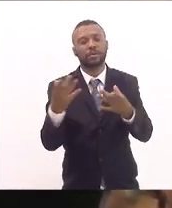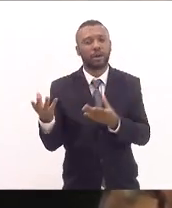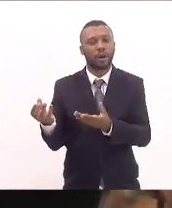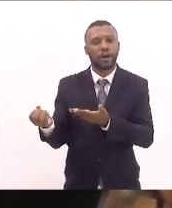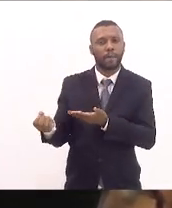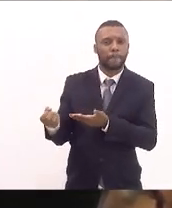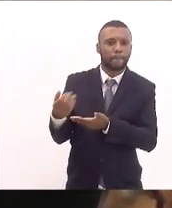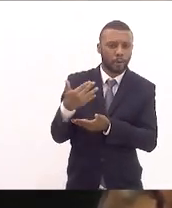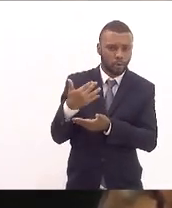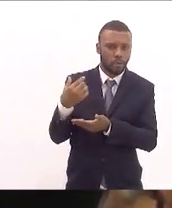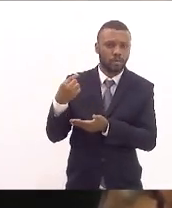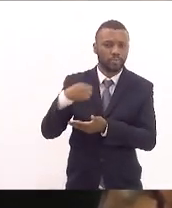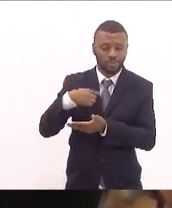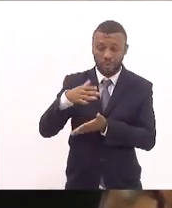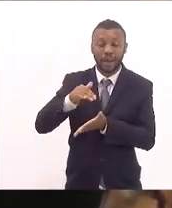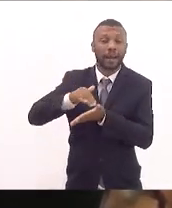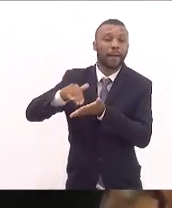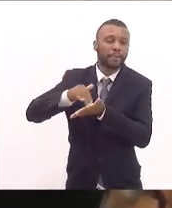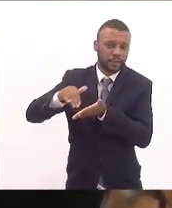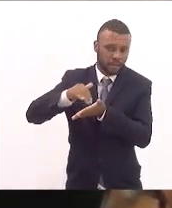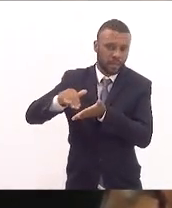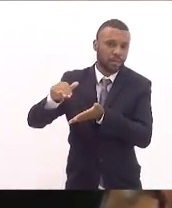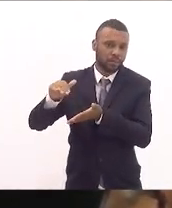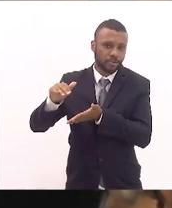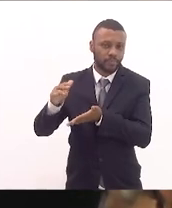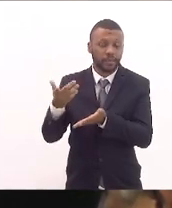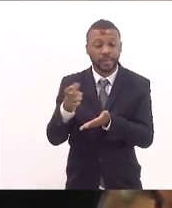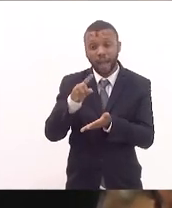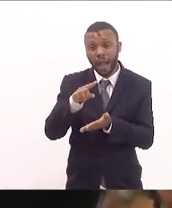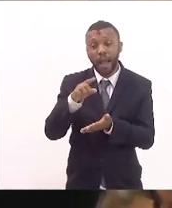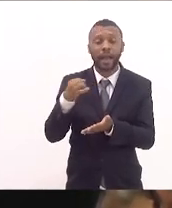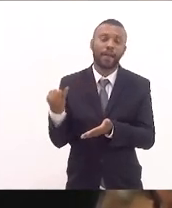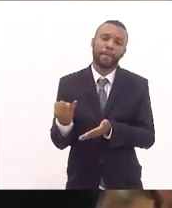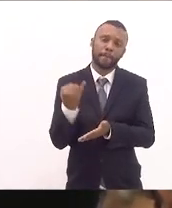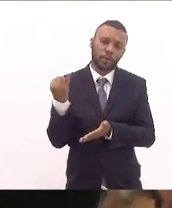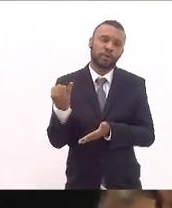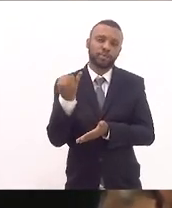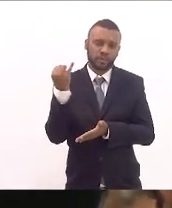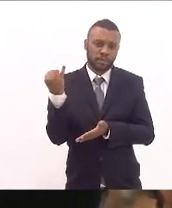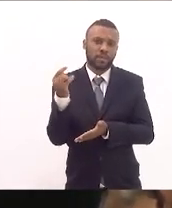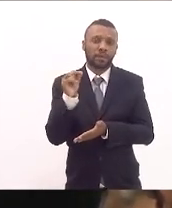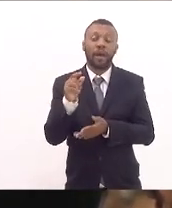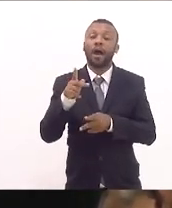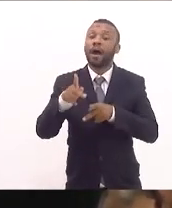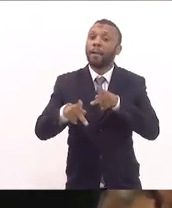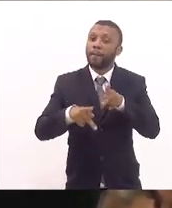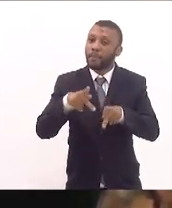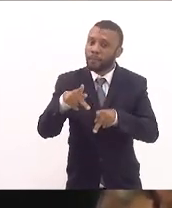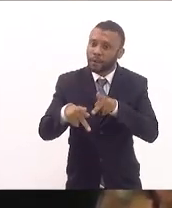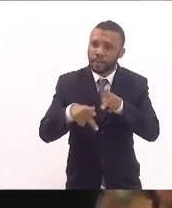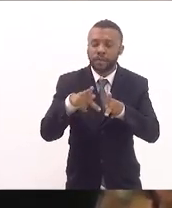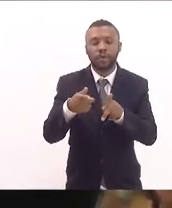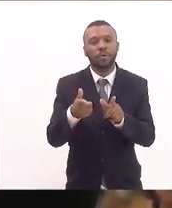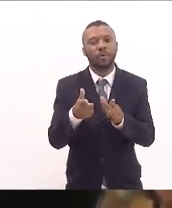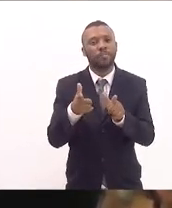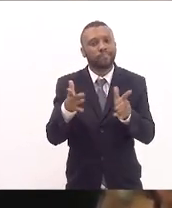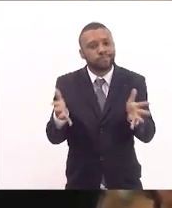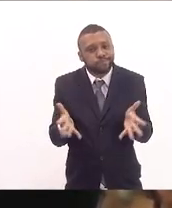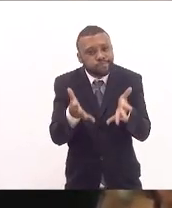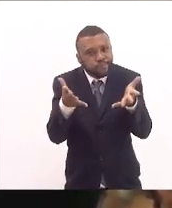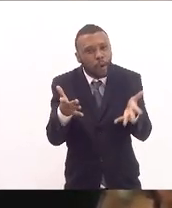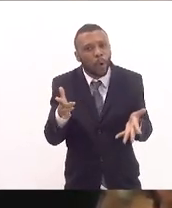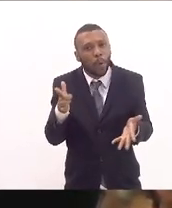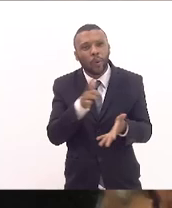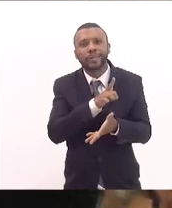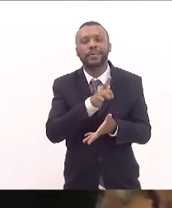recebi via meu gabinete e que eu acho que é de extrema importância a população fazer chegar essas